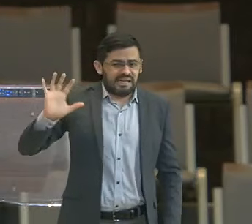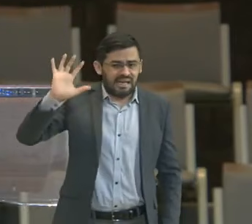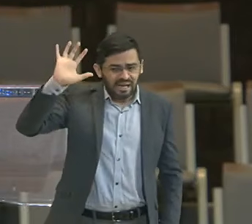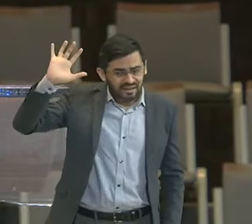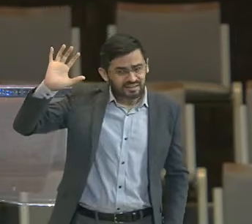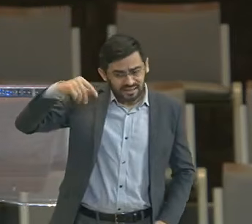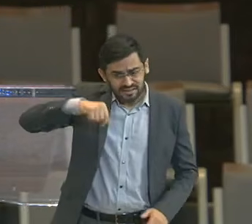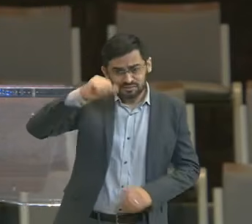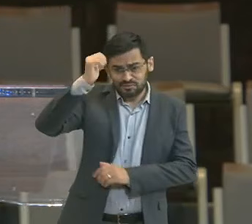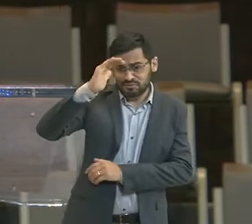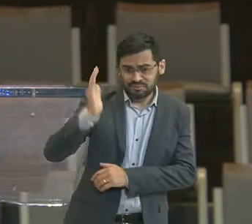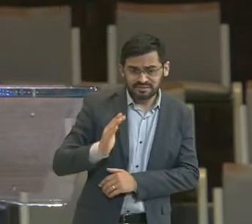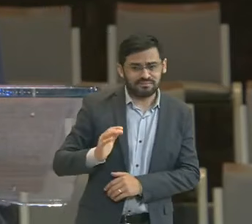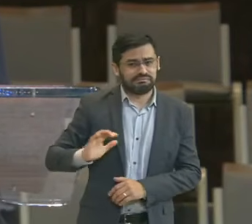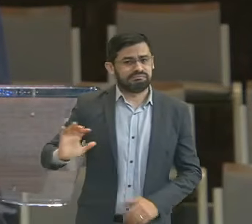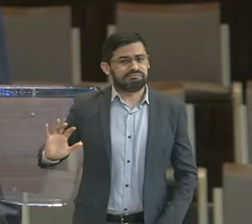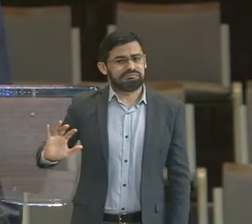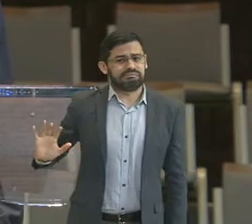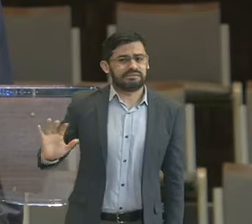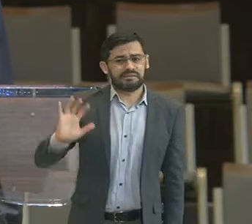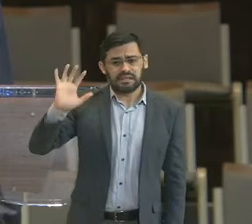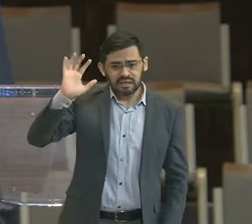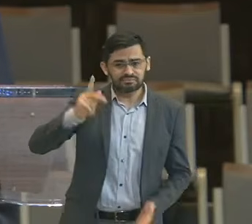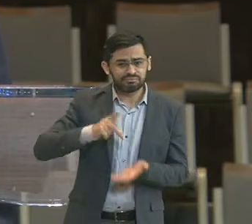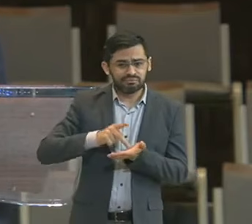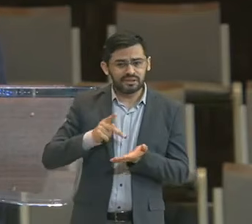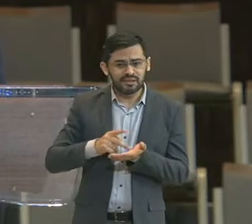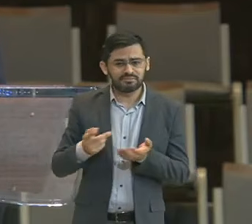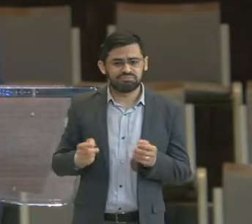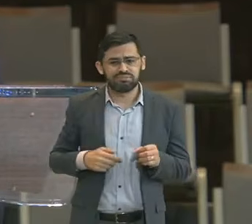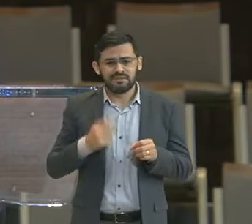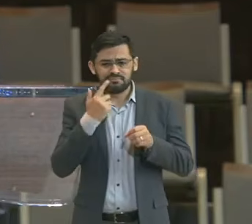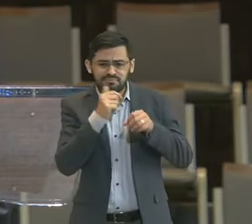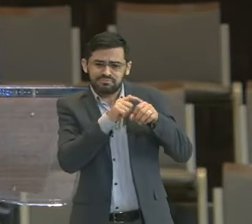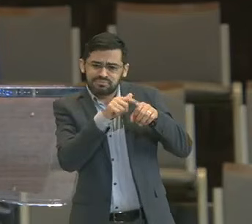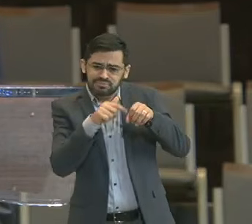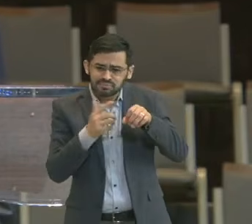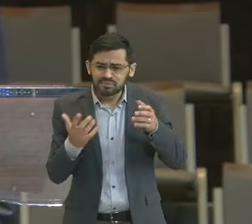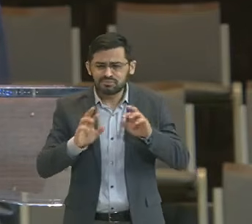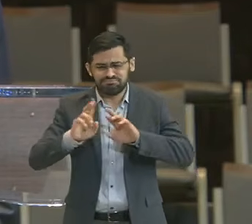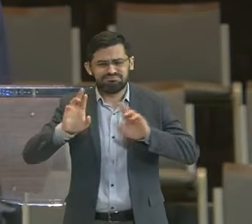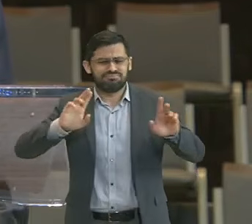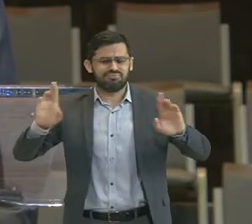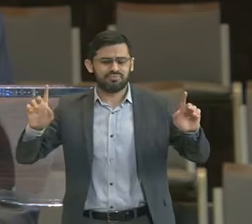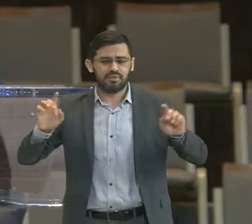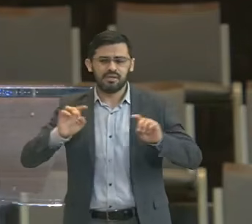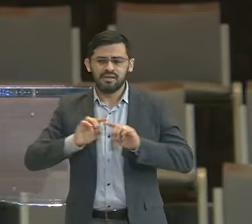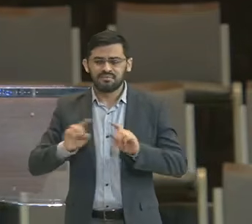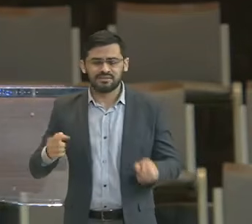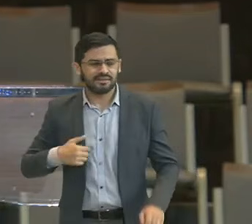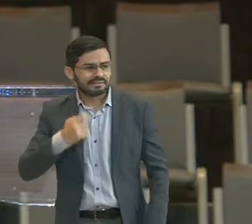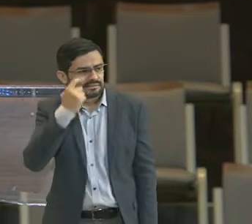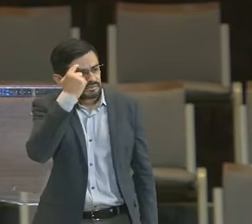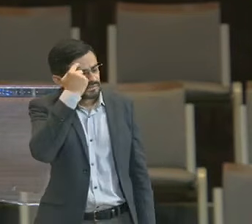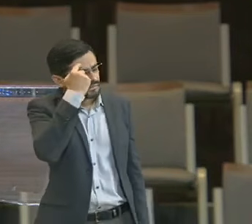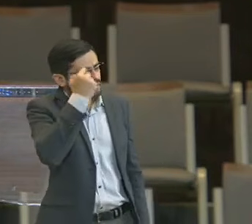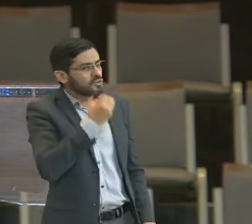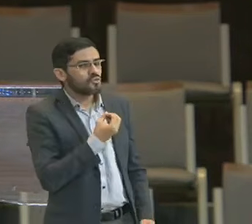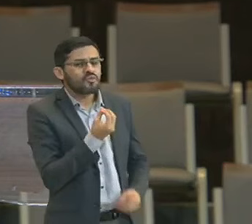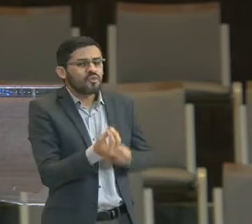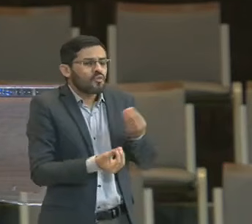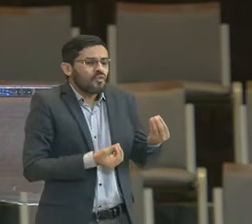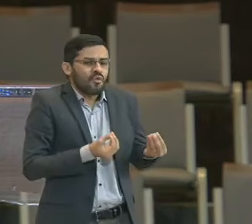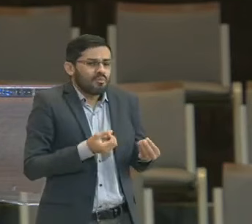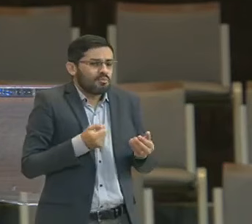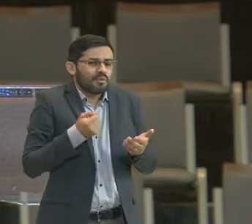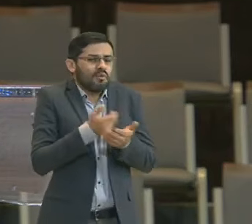amora, né? Cereja, né? Comer morangos e assim por diante. E ela ficou pensando, como é que vai ser